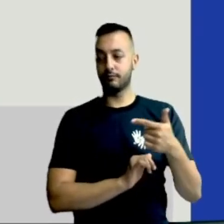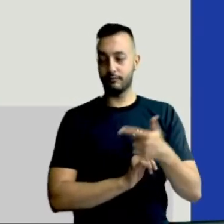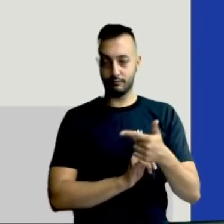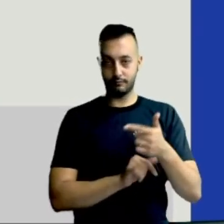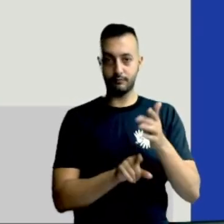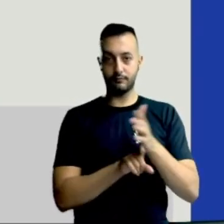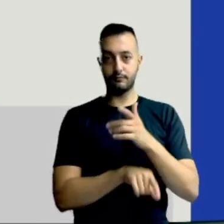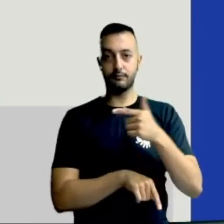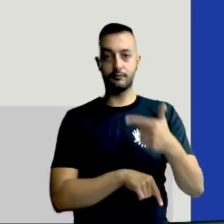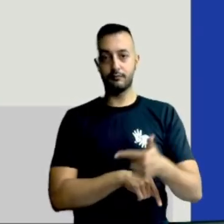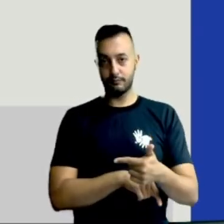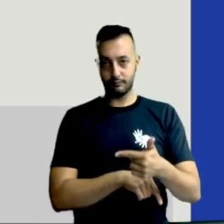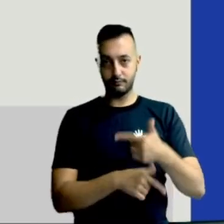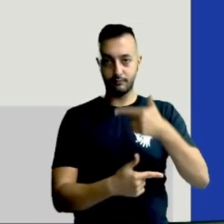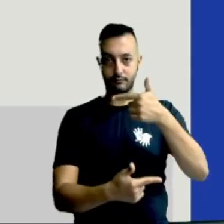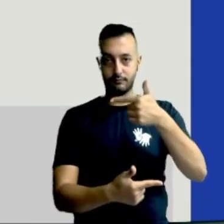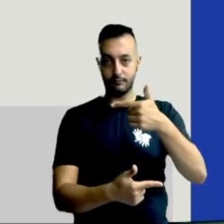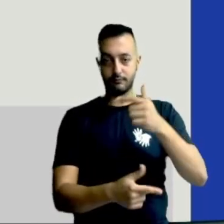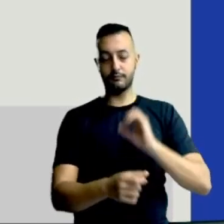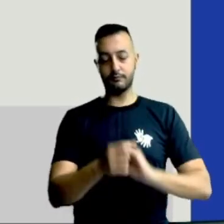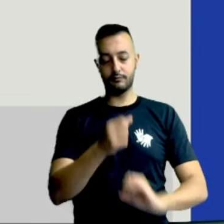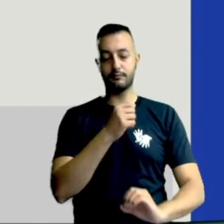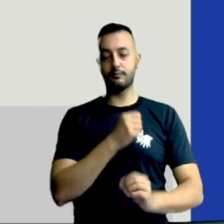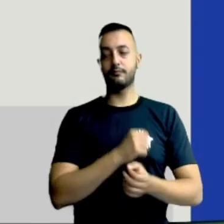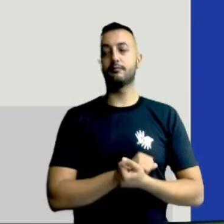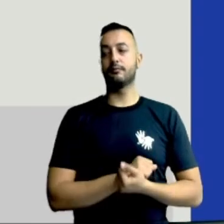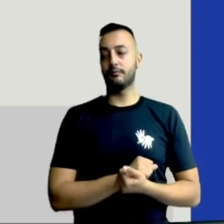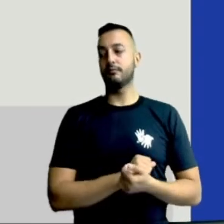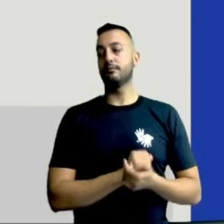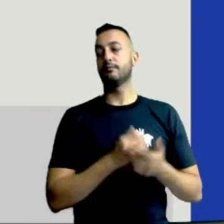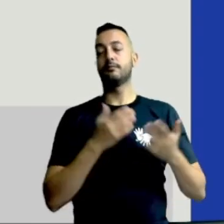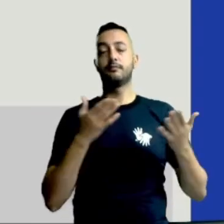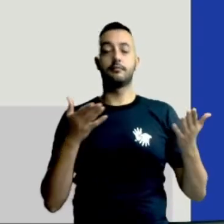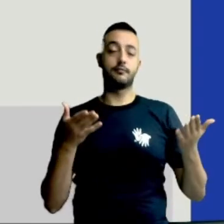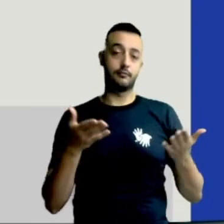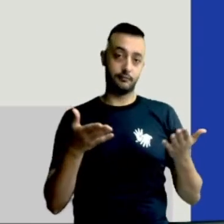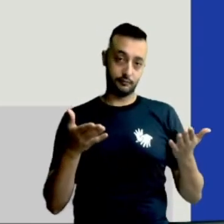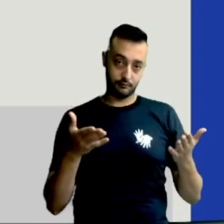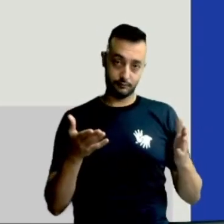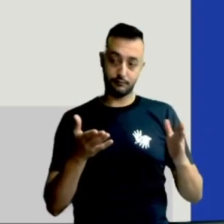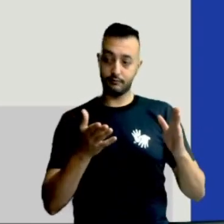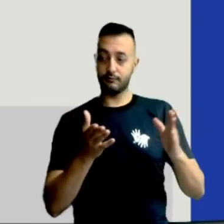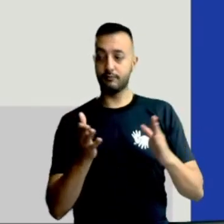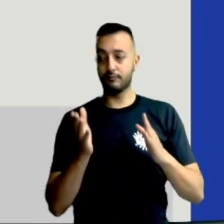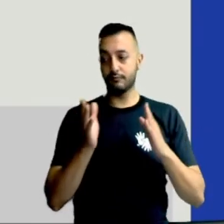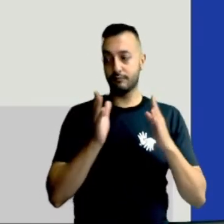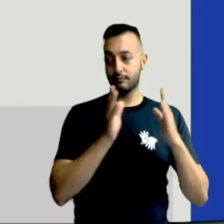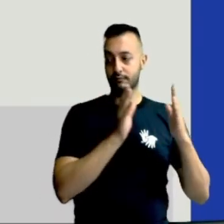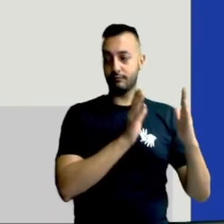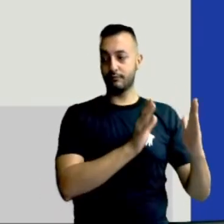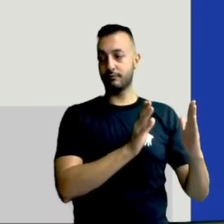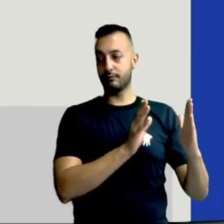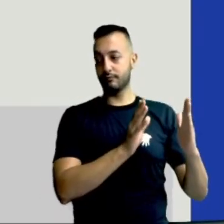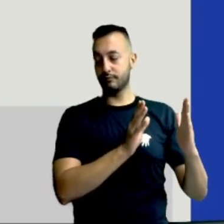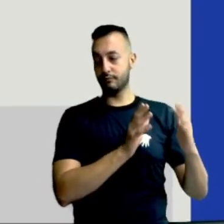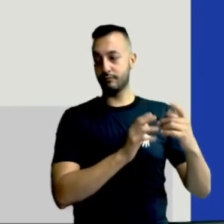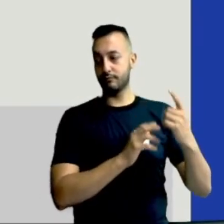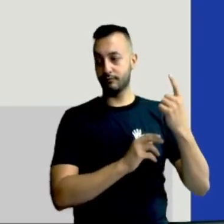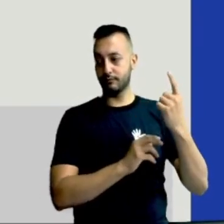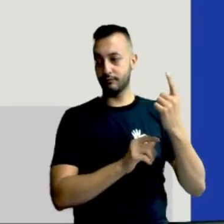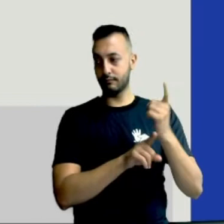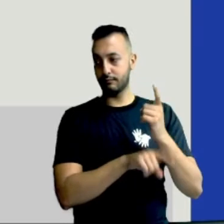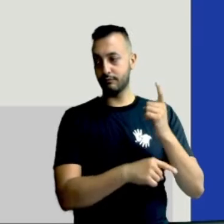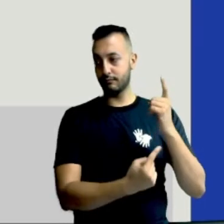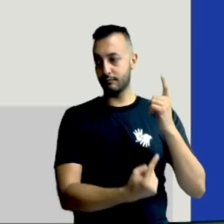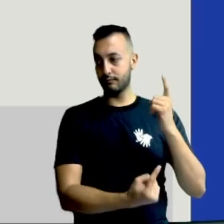menos 2 é igual a 0. E agora a casa das centenas de milhares. 1